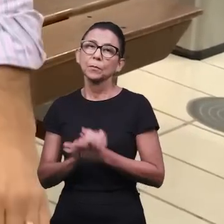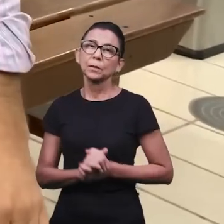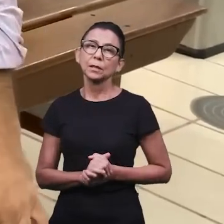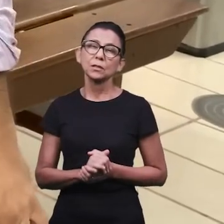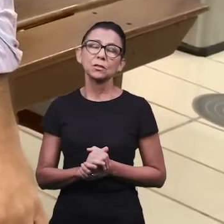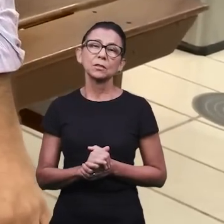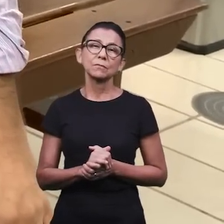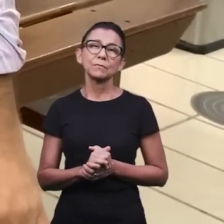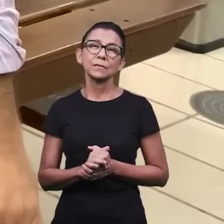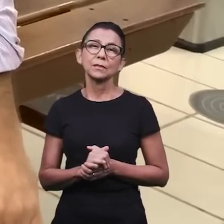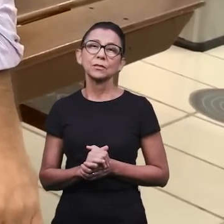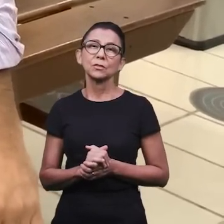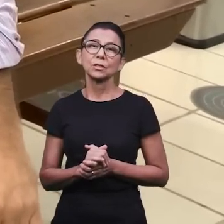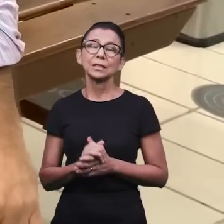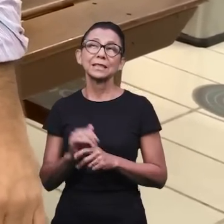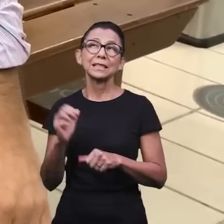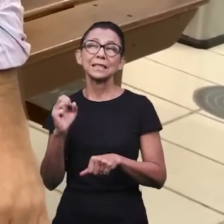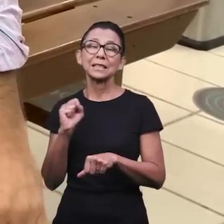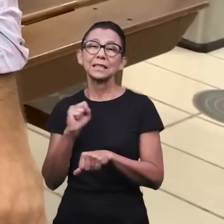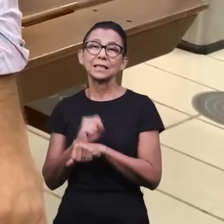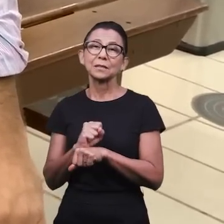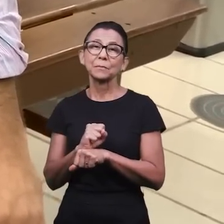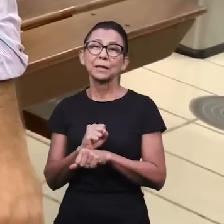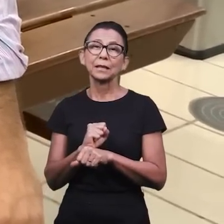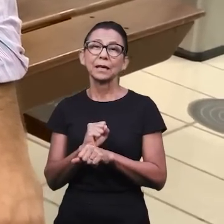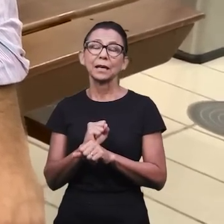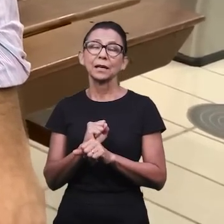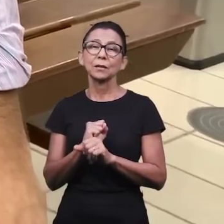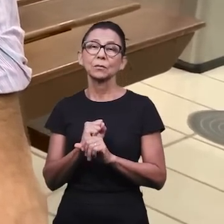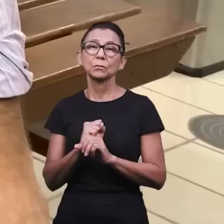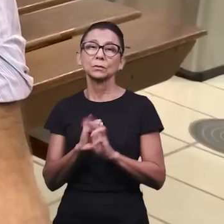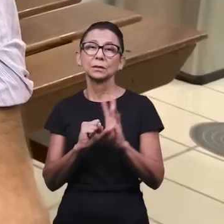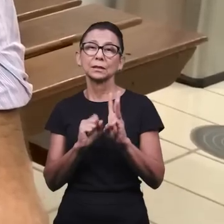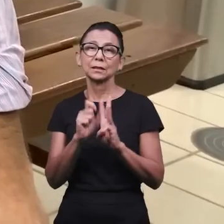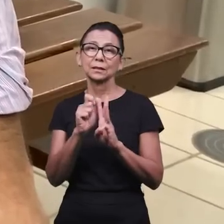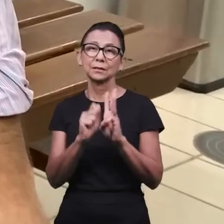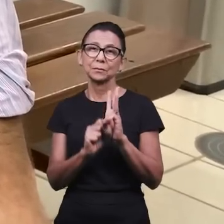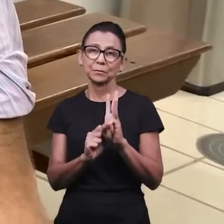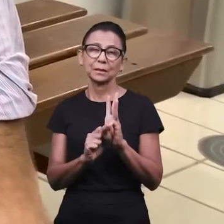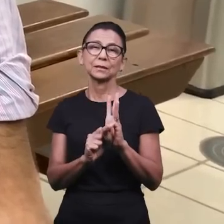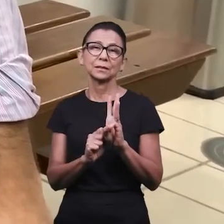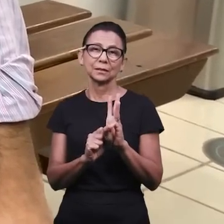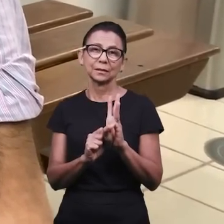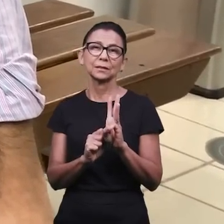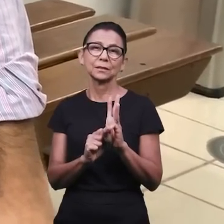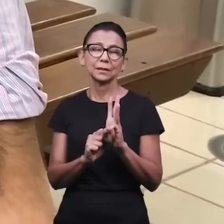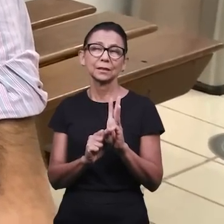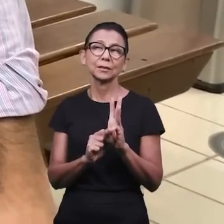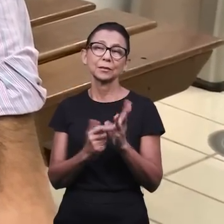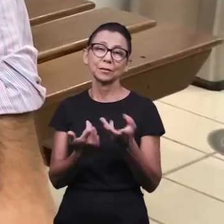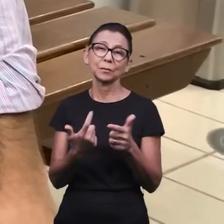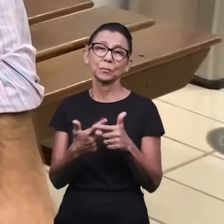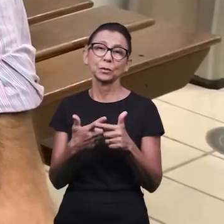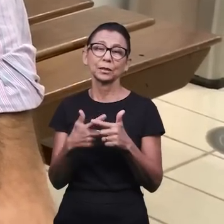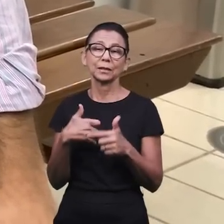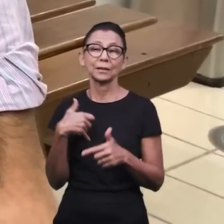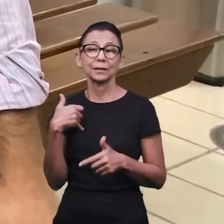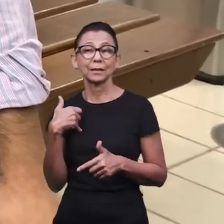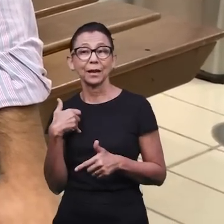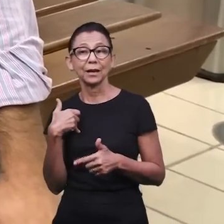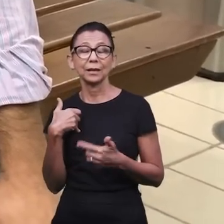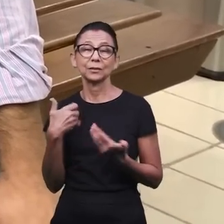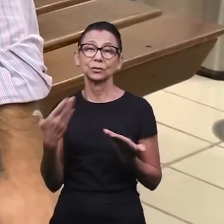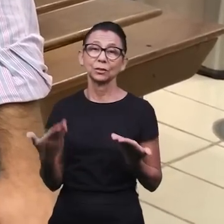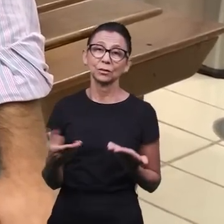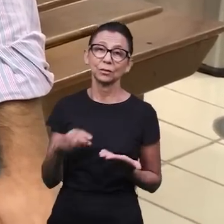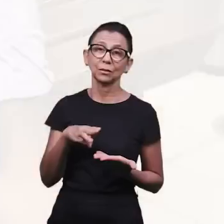3 meses para a gente ter certeza que a gravidez iria avançar, né, diante da minha idade, o fator da idade, o fator do mioma